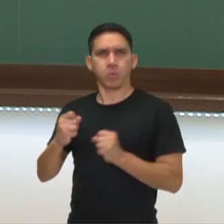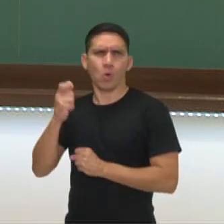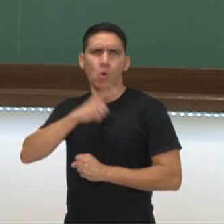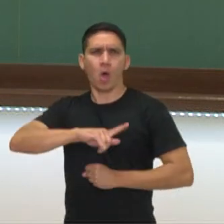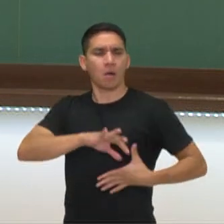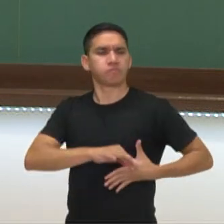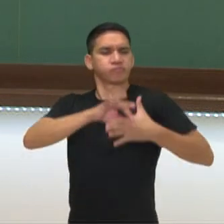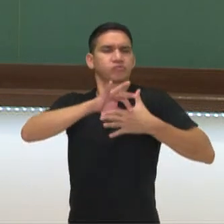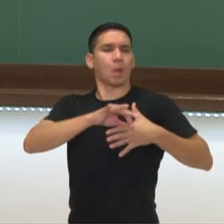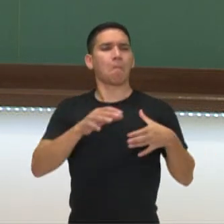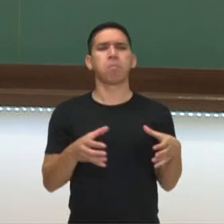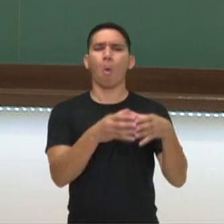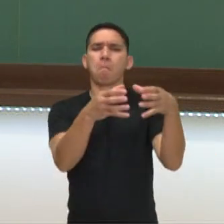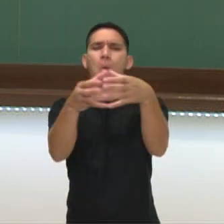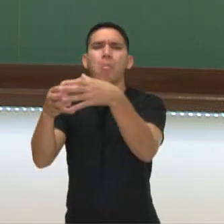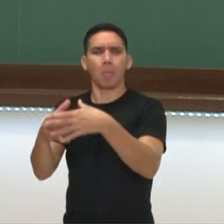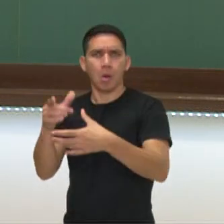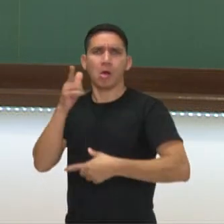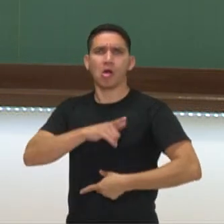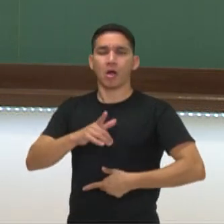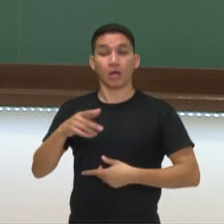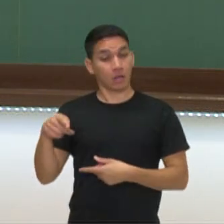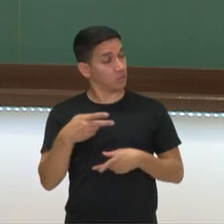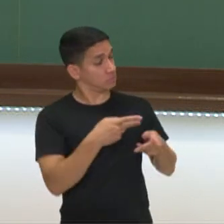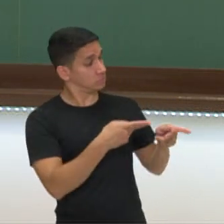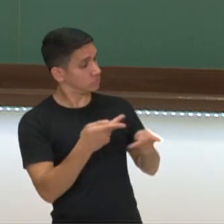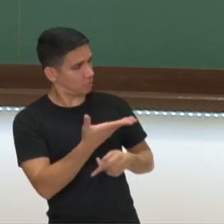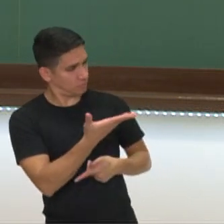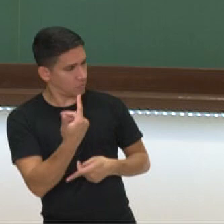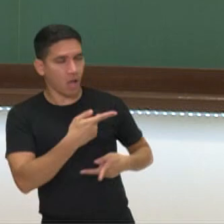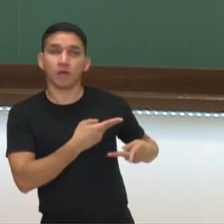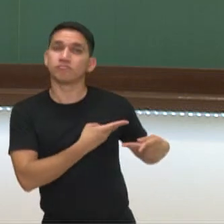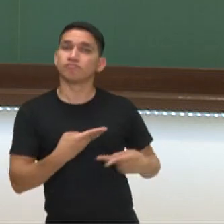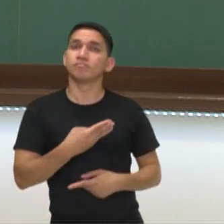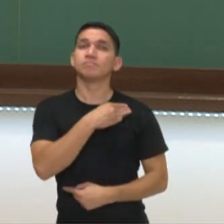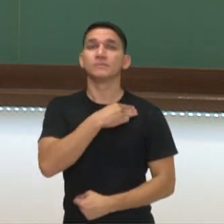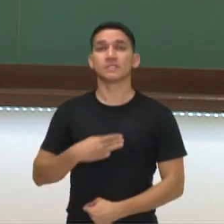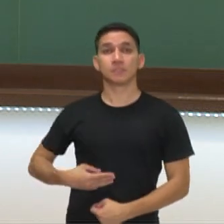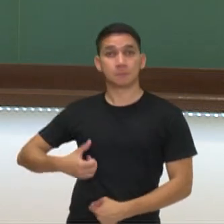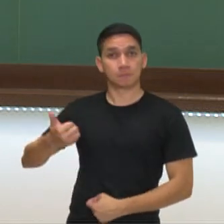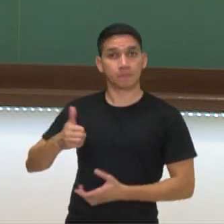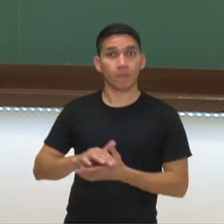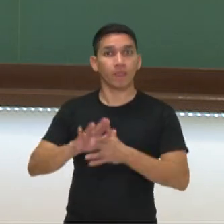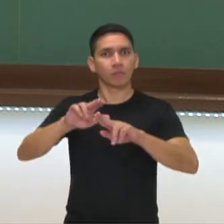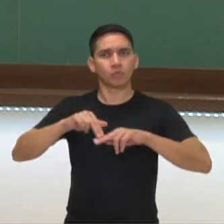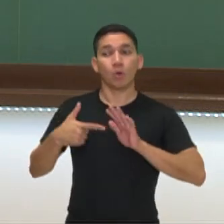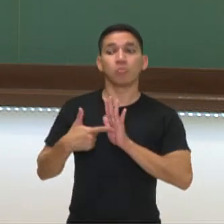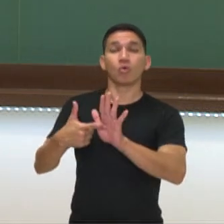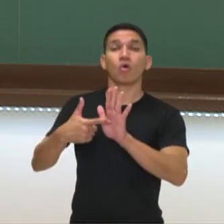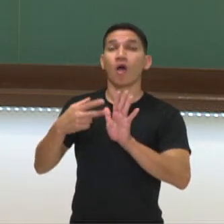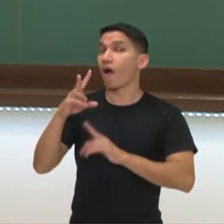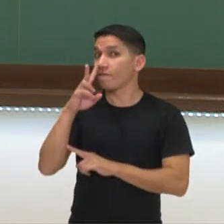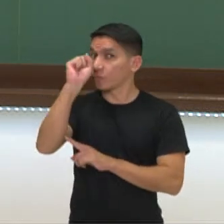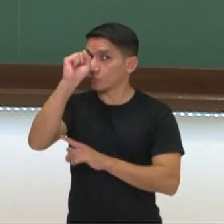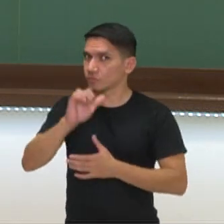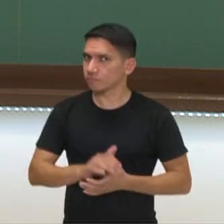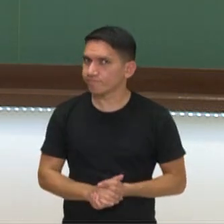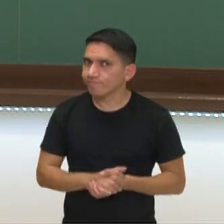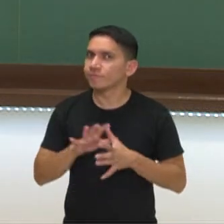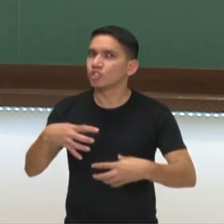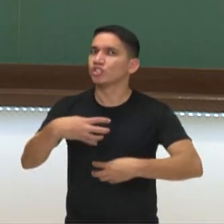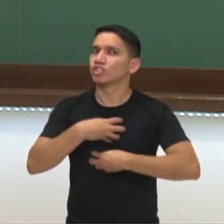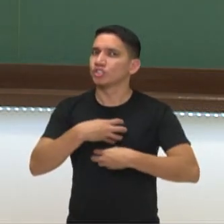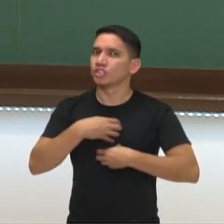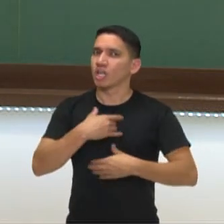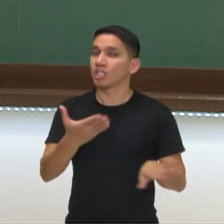as massas, de liderar a população e foi convidado a ser primeiro-ministro. Então, demonstração de força, uma forma